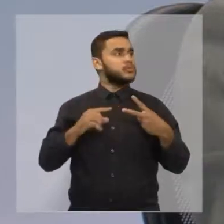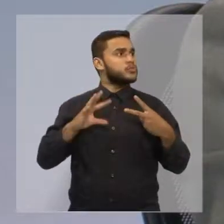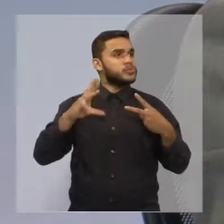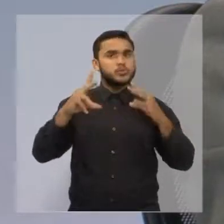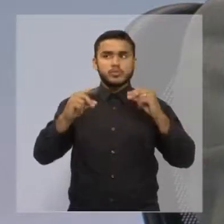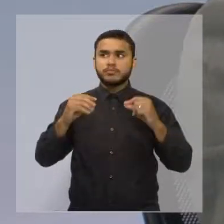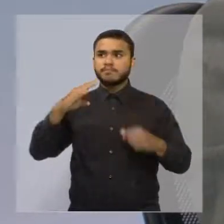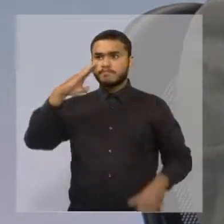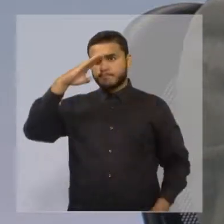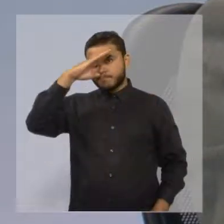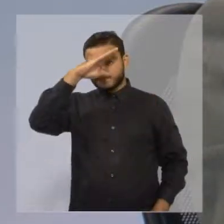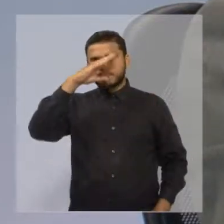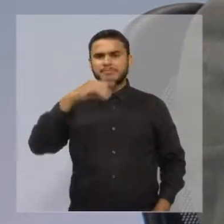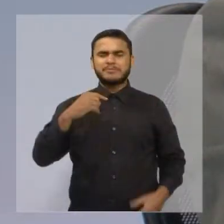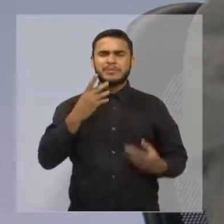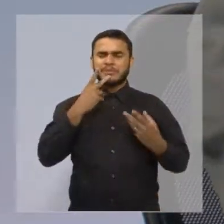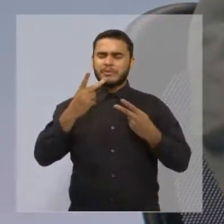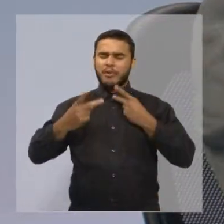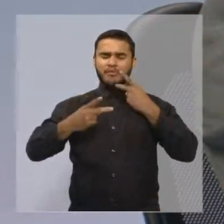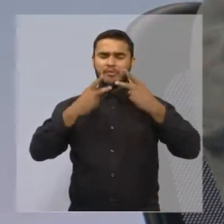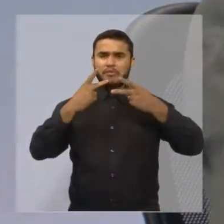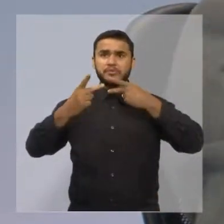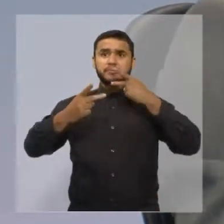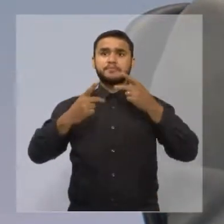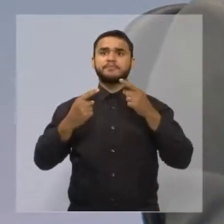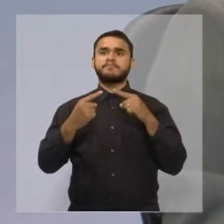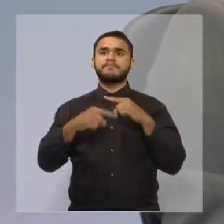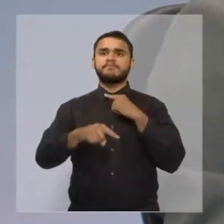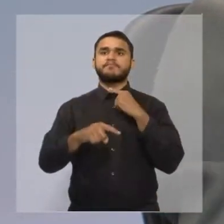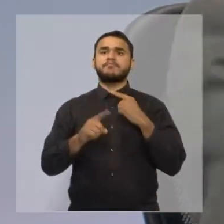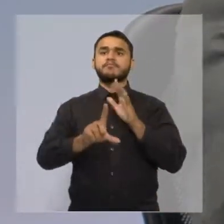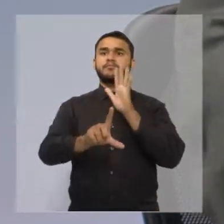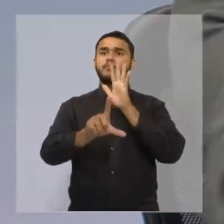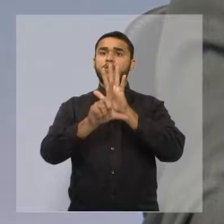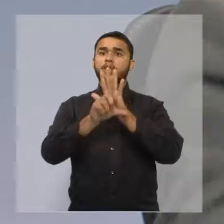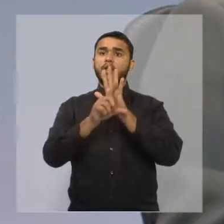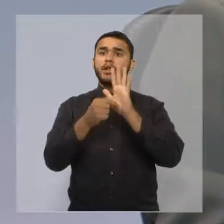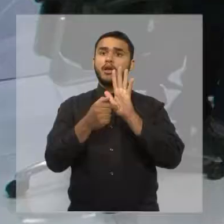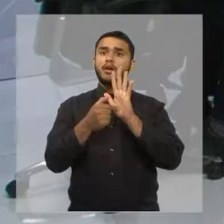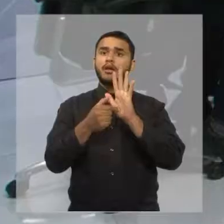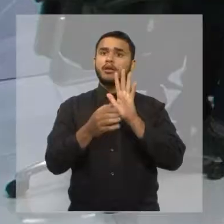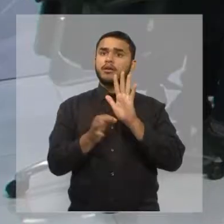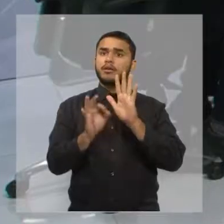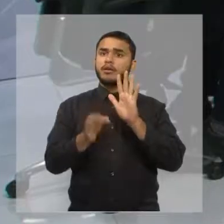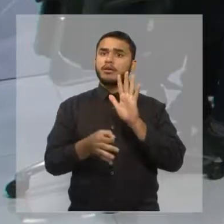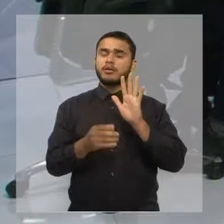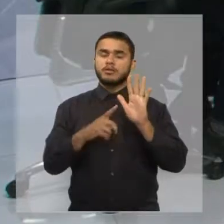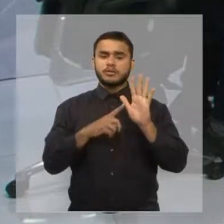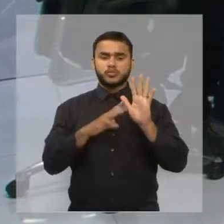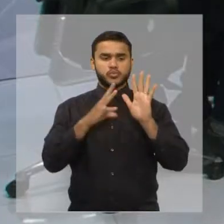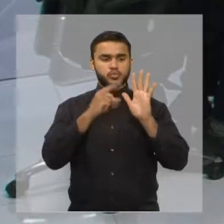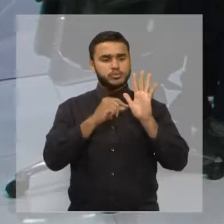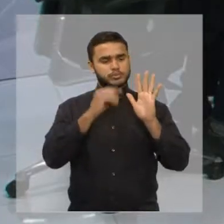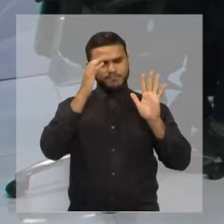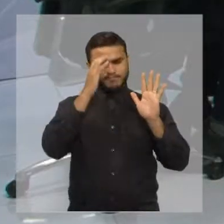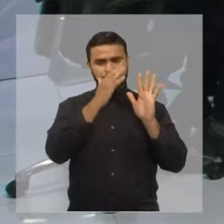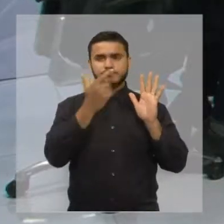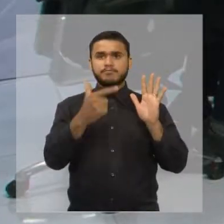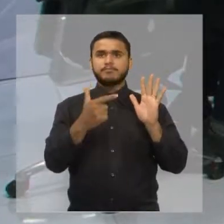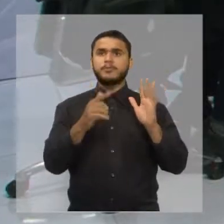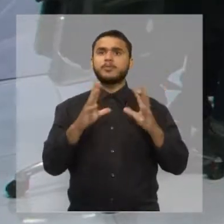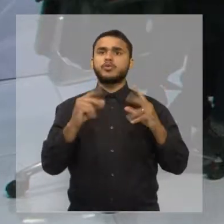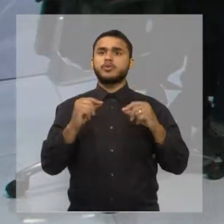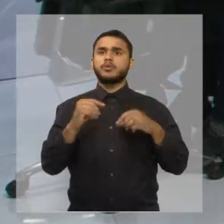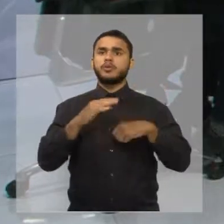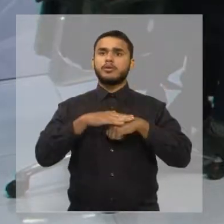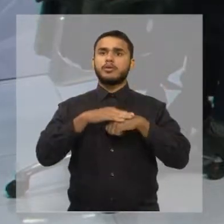né, que não só o discurso vai contra leis básicas de convivência, né, como a questão